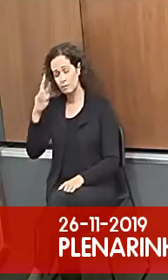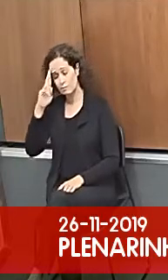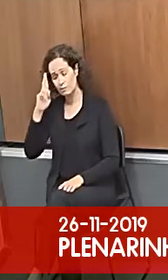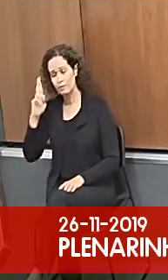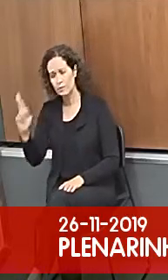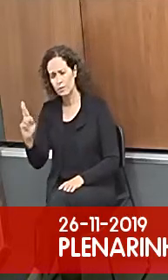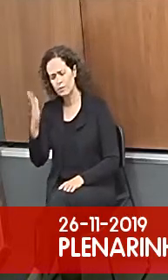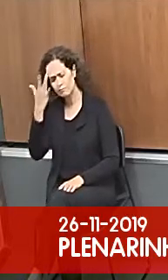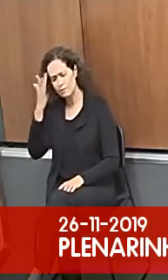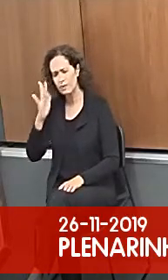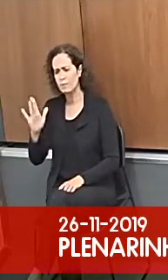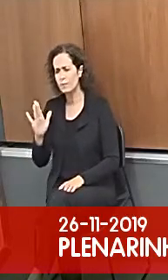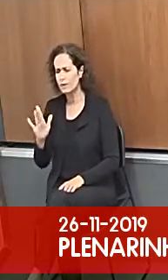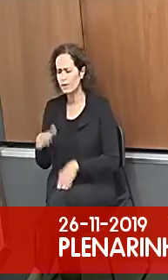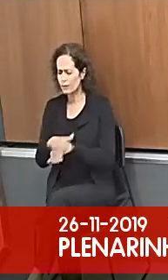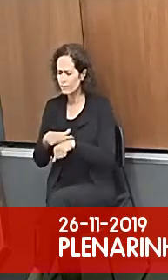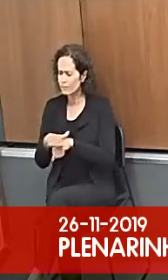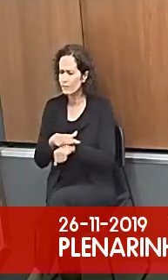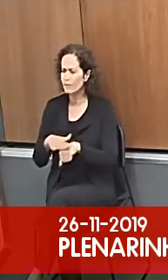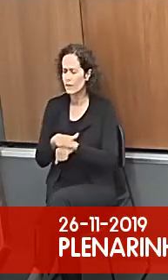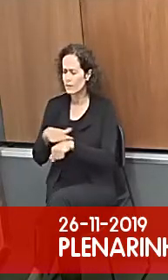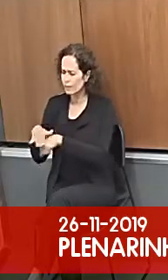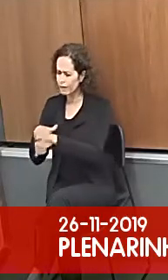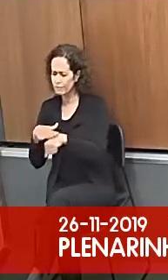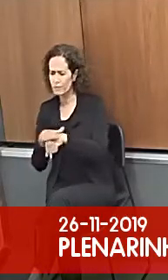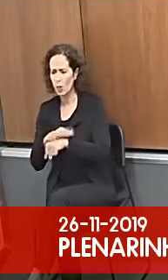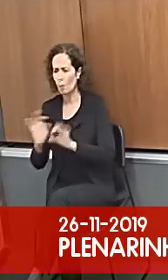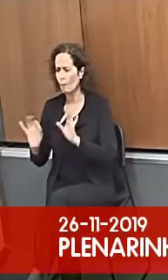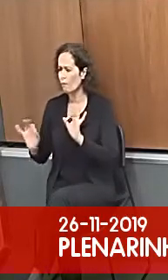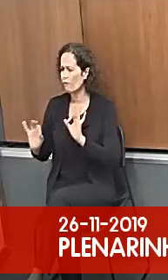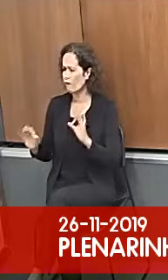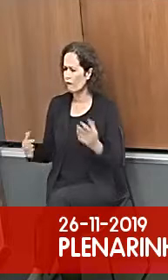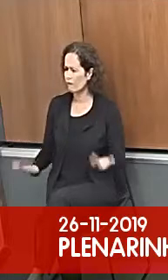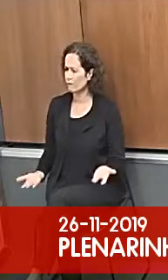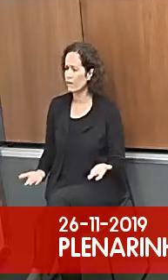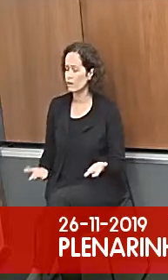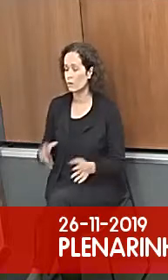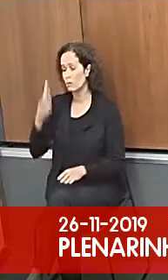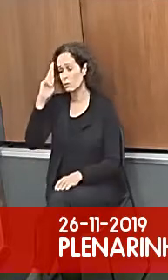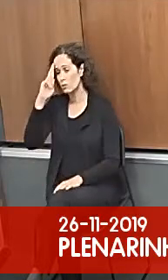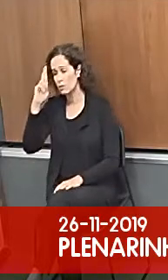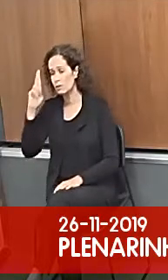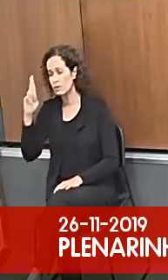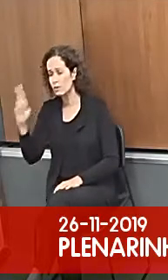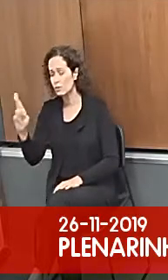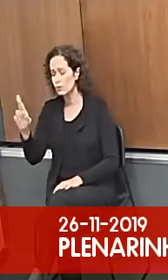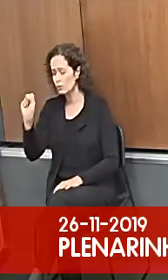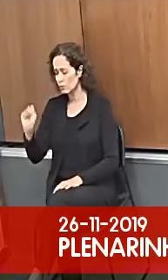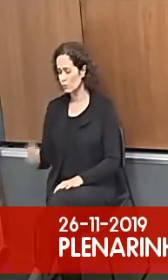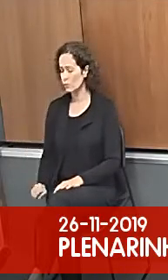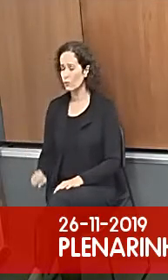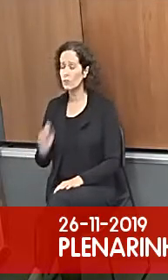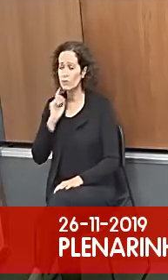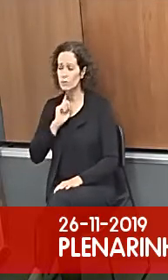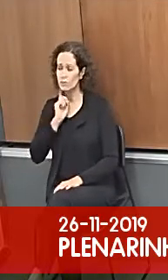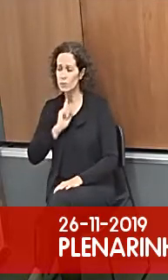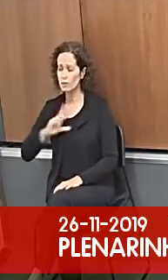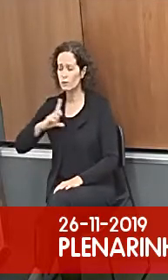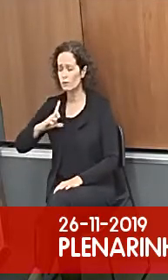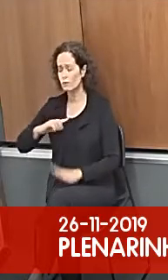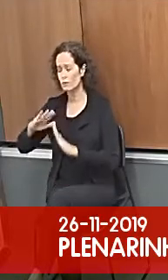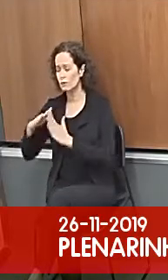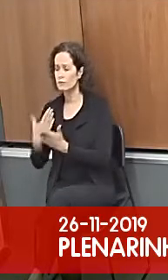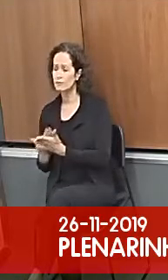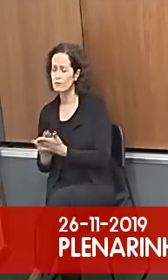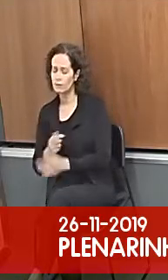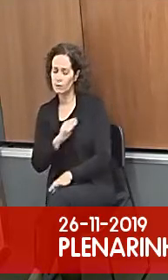não sabiam conversar muito entre si? Um diretor lá do sul de Minas que tinha escola